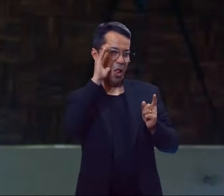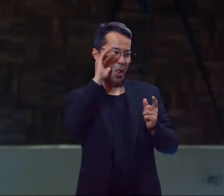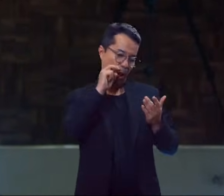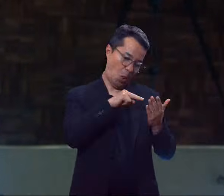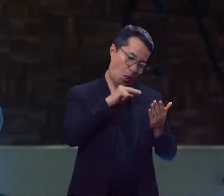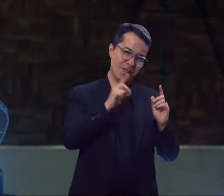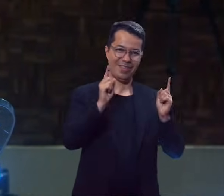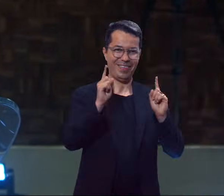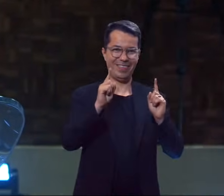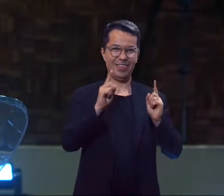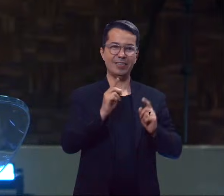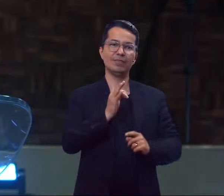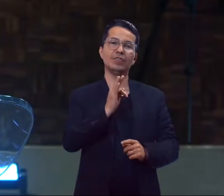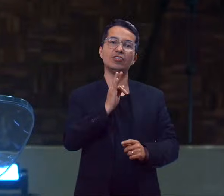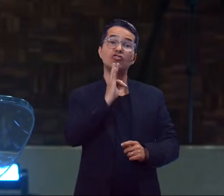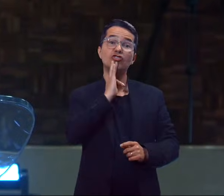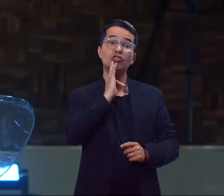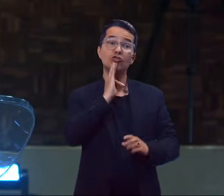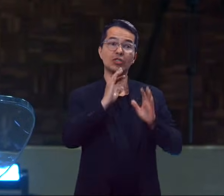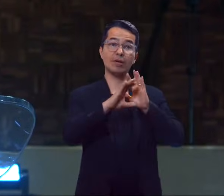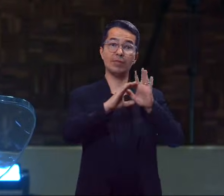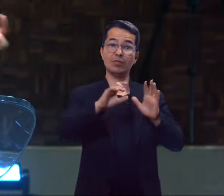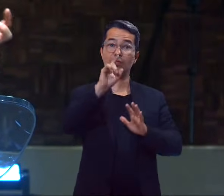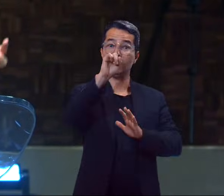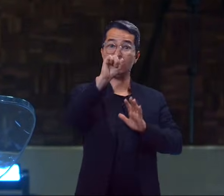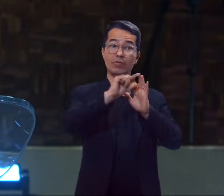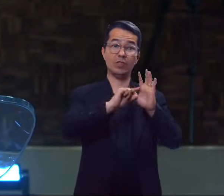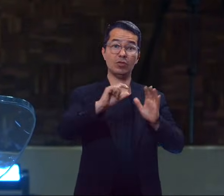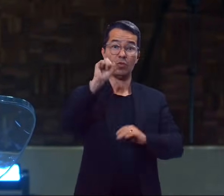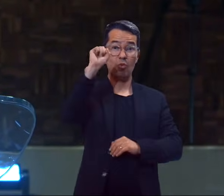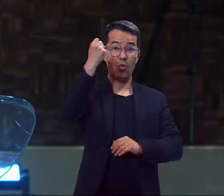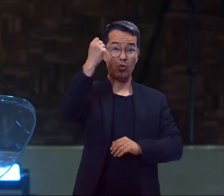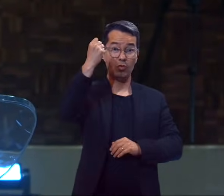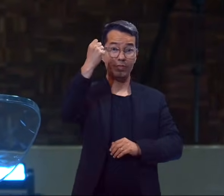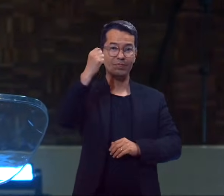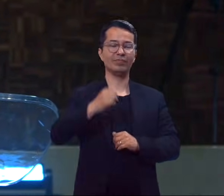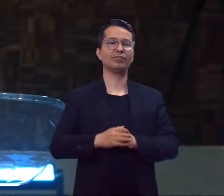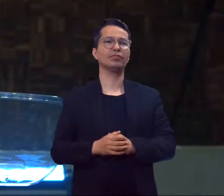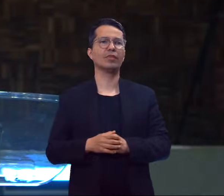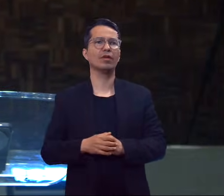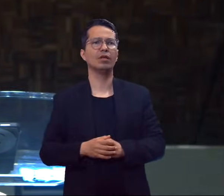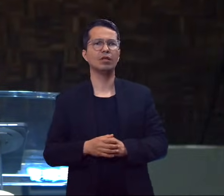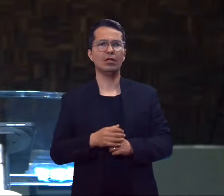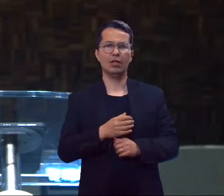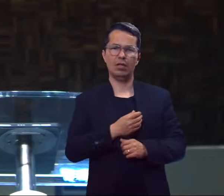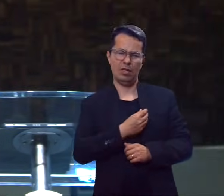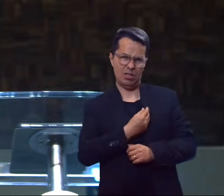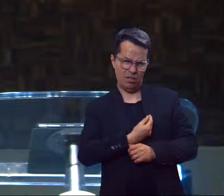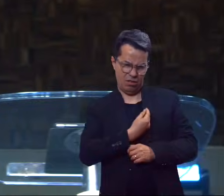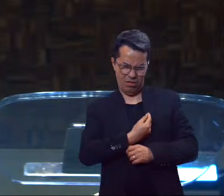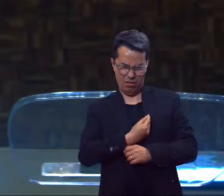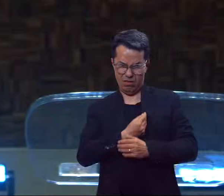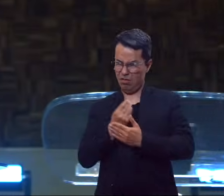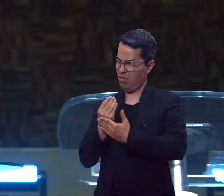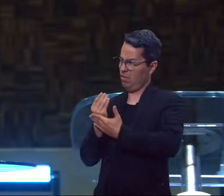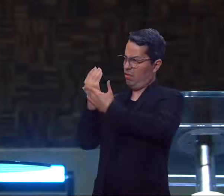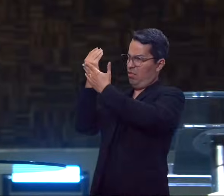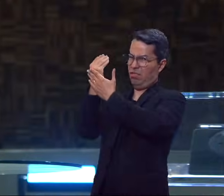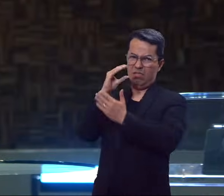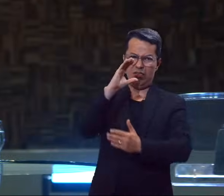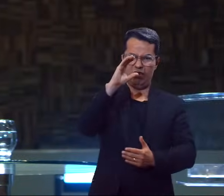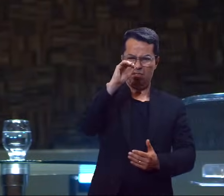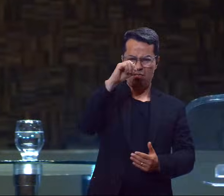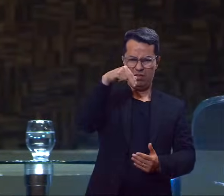versículo 8. A palavra consagrado aqui, ela significa o exercício